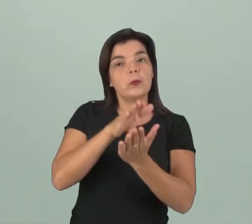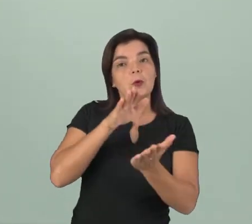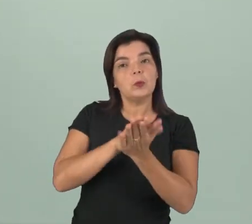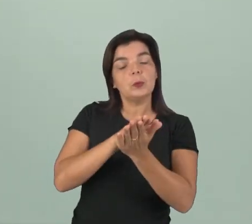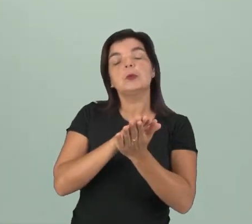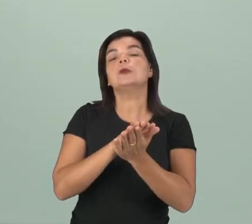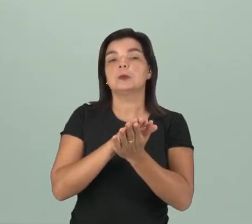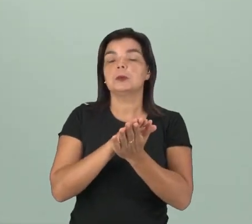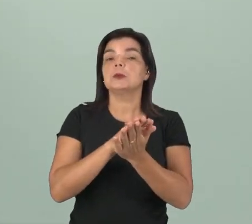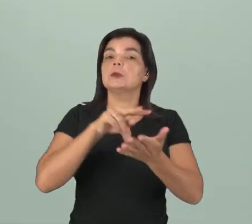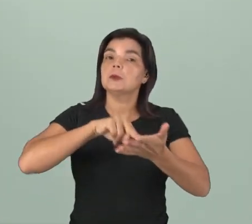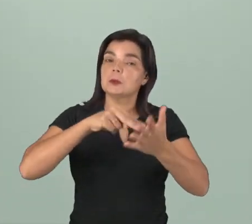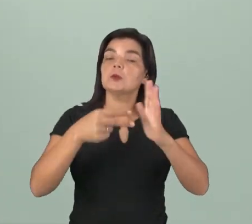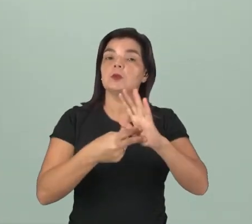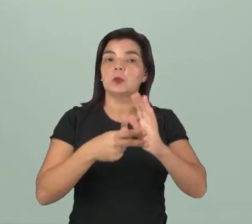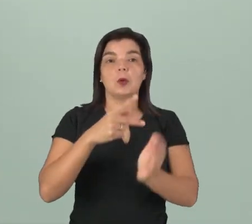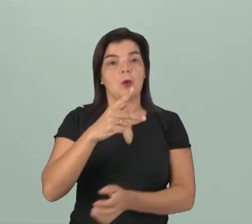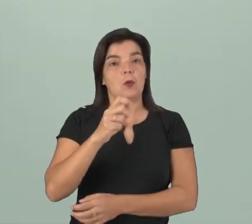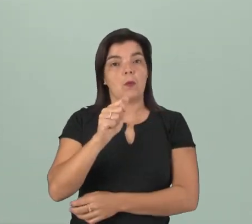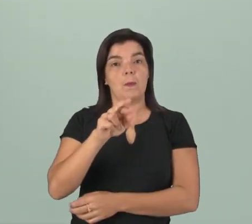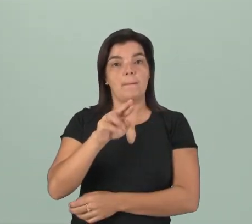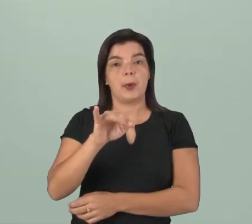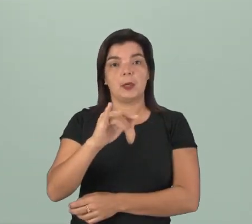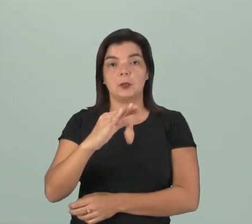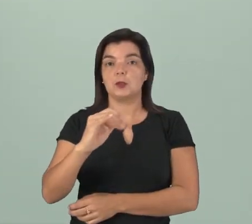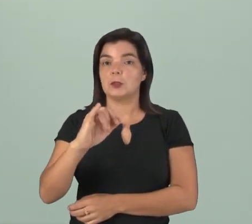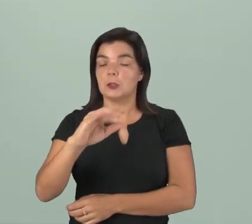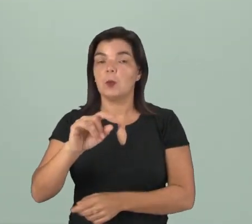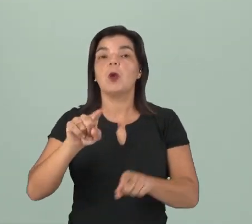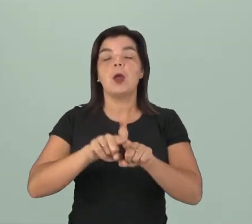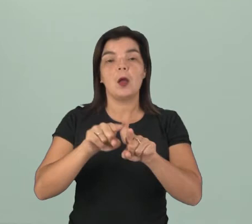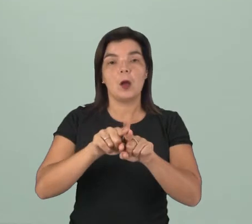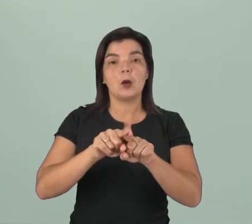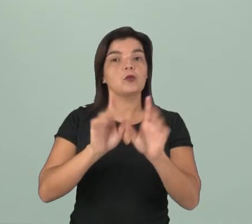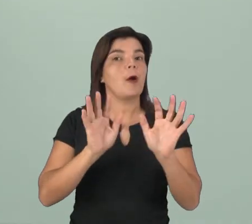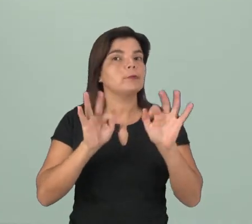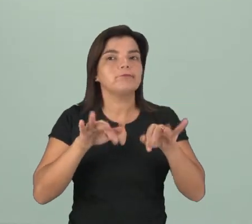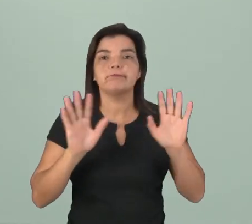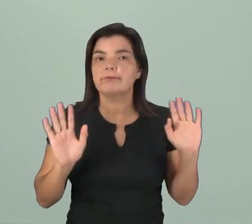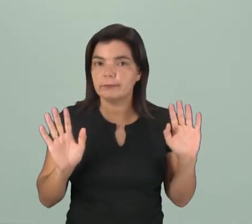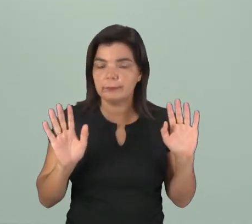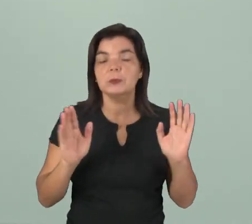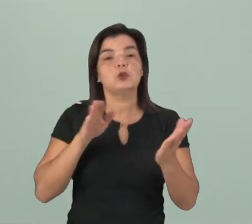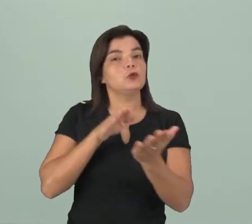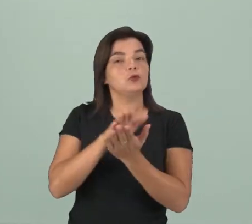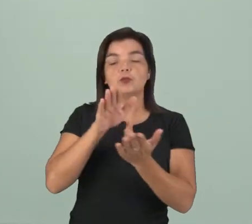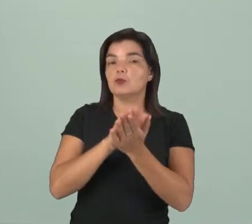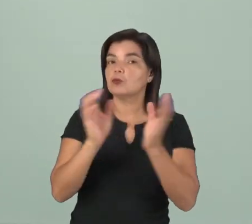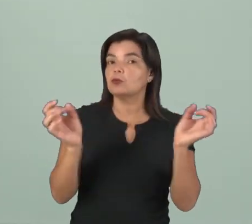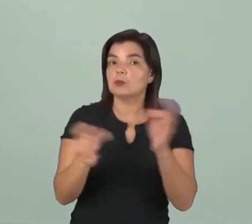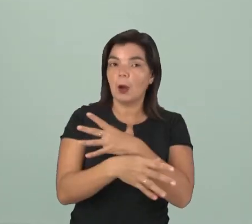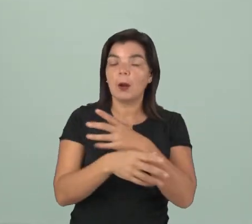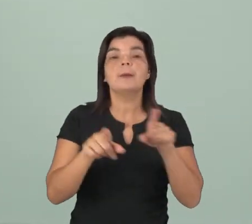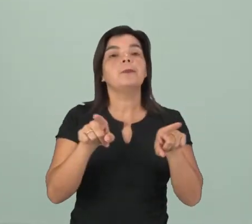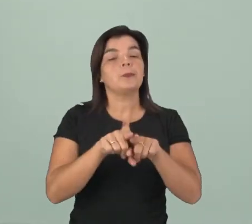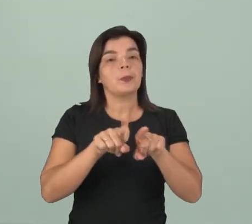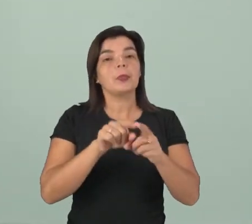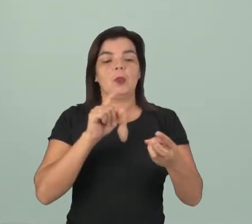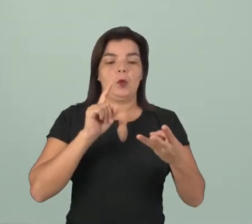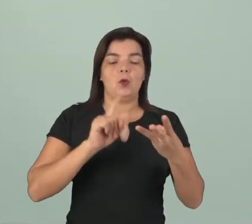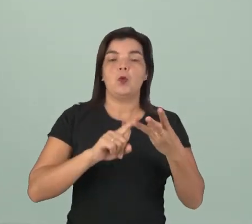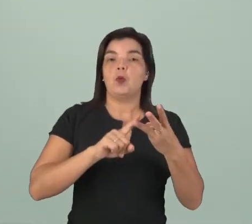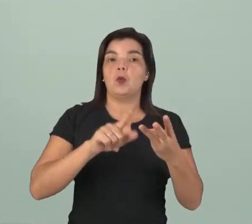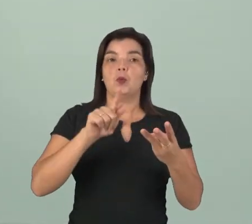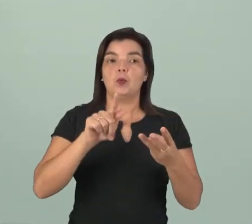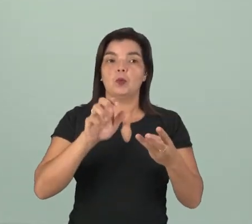imprimir, né? O impresso é o particípio, ou seja, é a ação de imprimir finalizada. e impresso. Então, isso chama particípio.